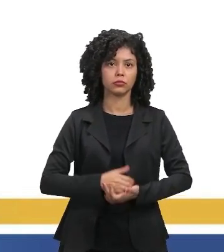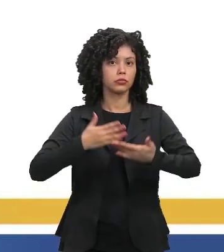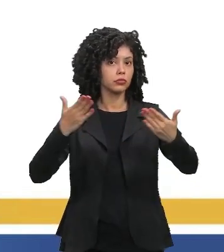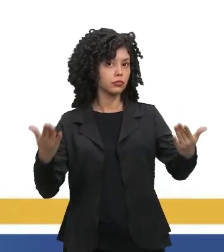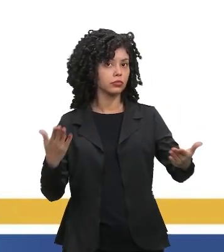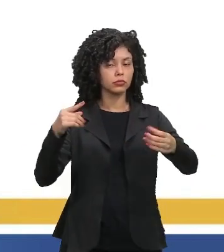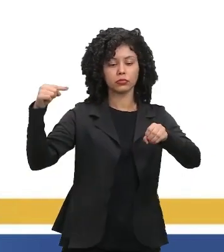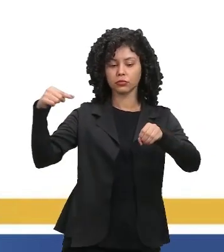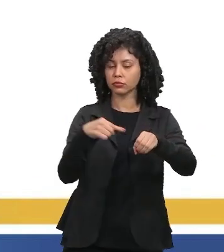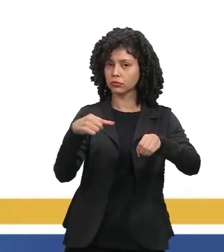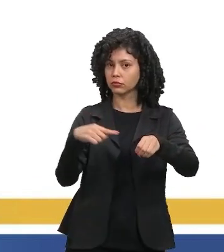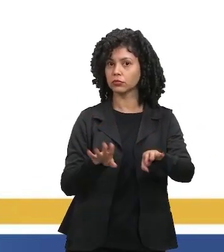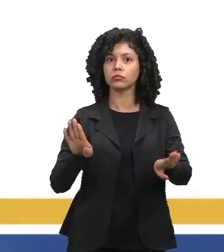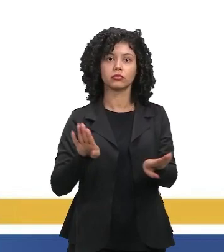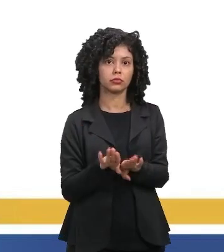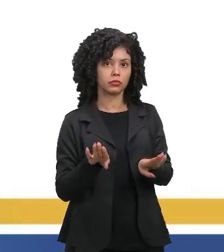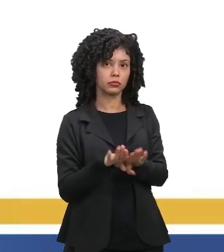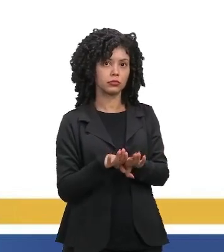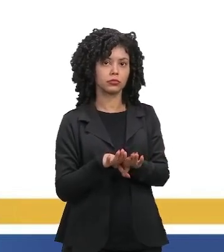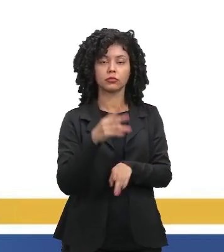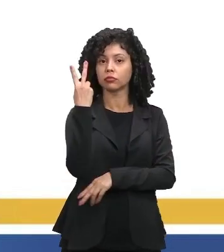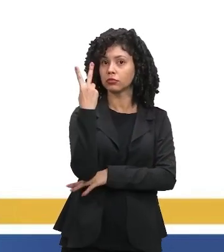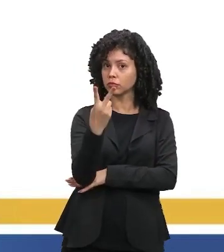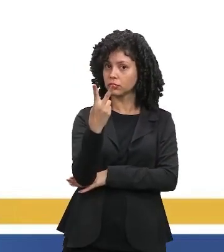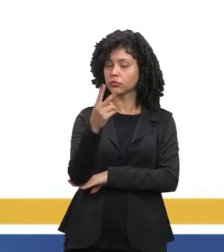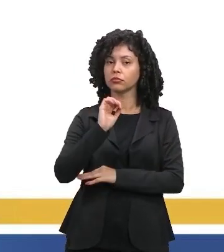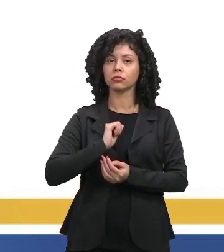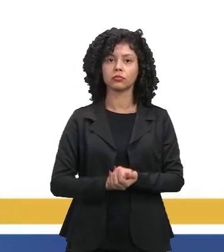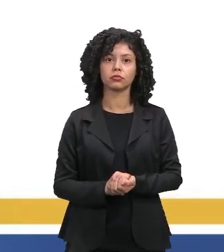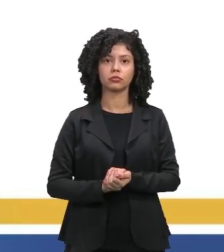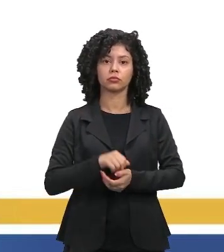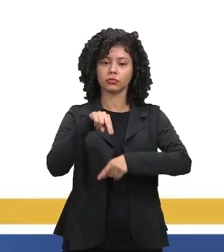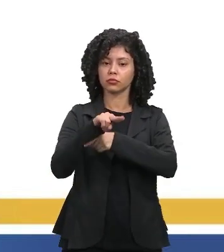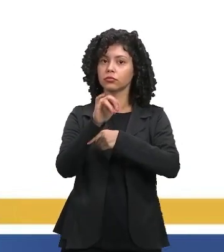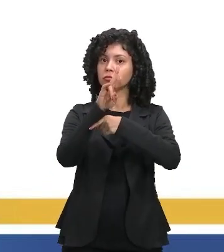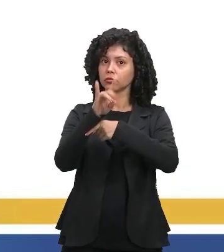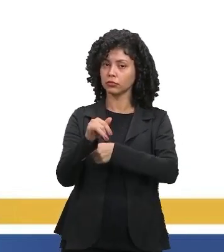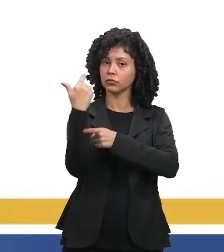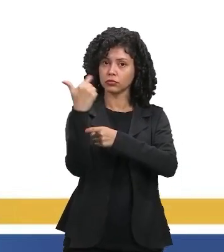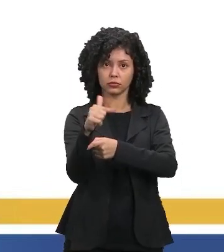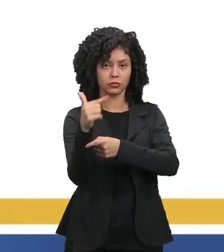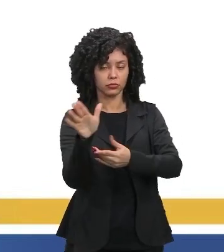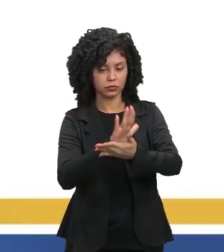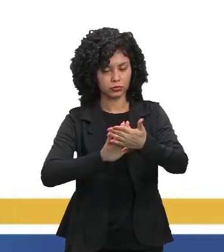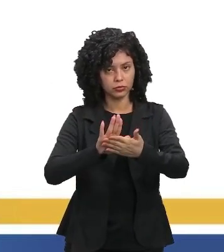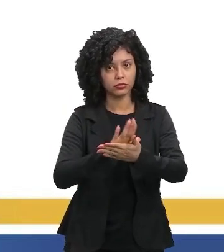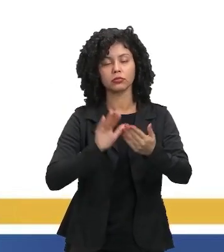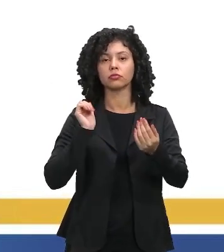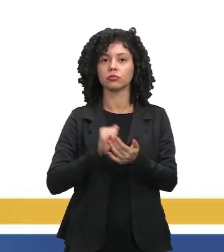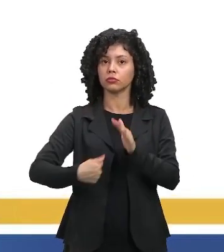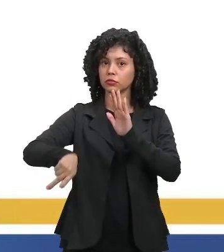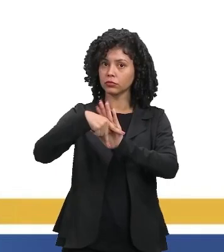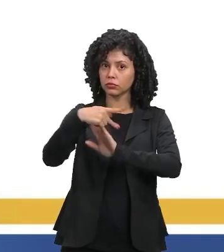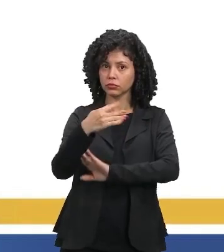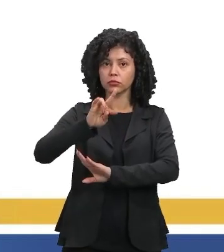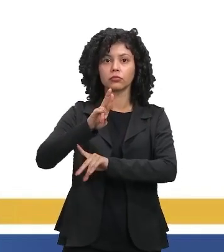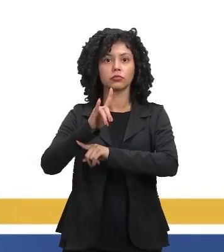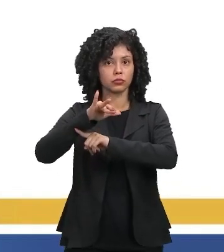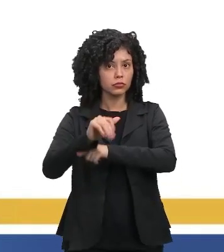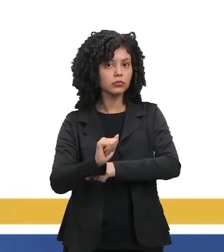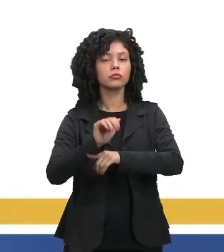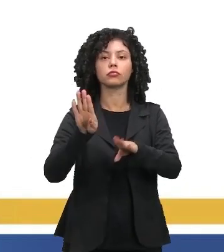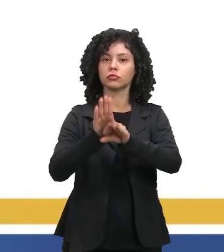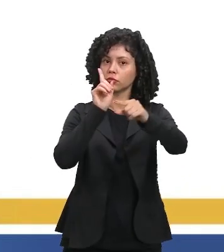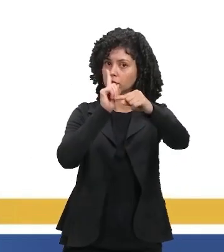Então, o núcleo ele é composto por duas partículas, os nêutrons que não têm cargas e os prótons que têm a carga